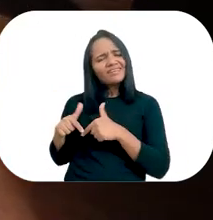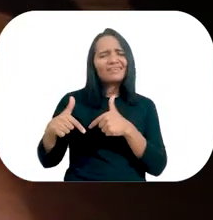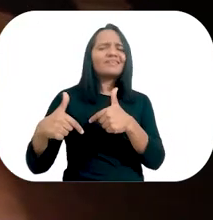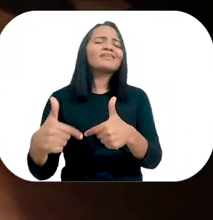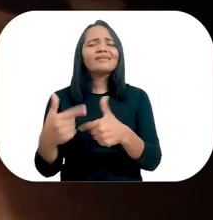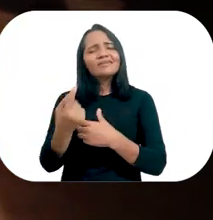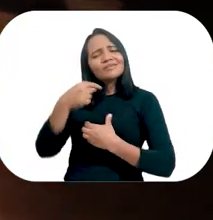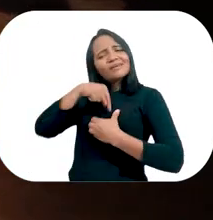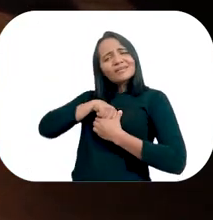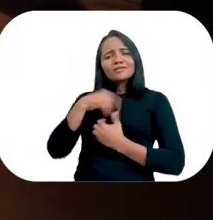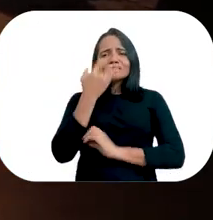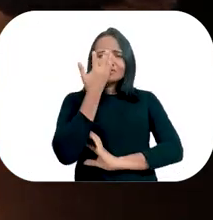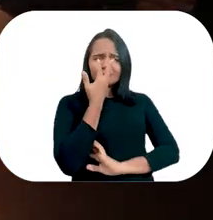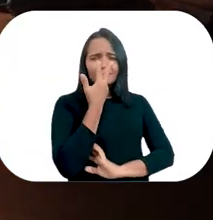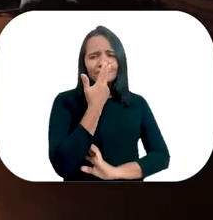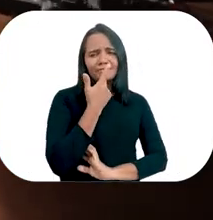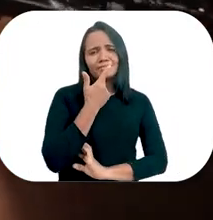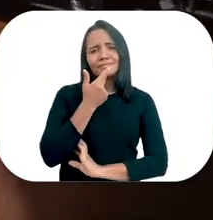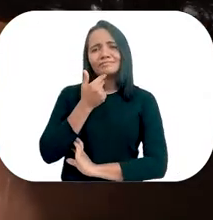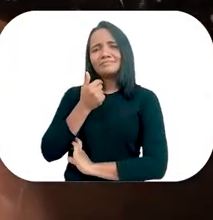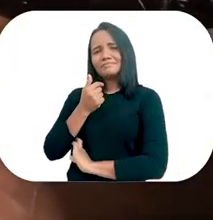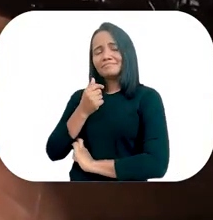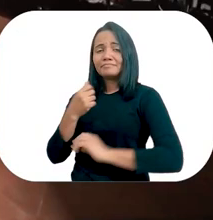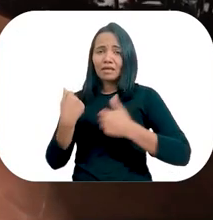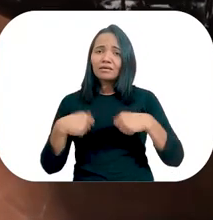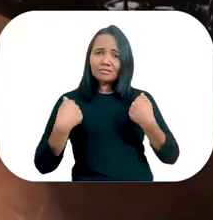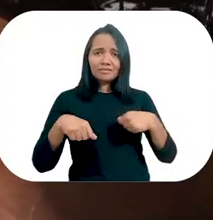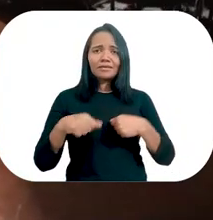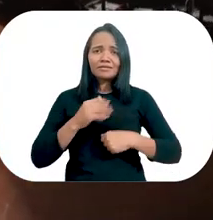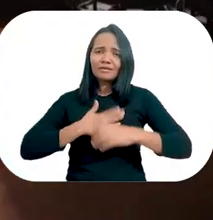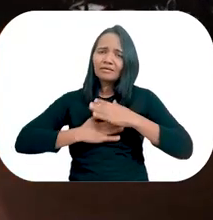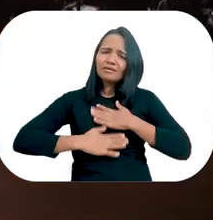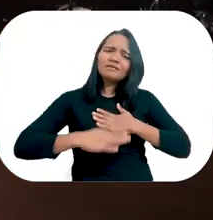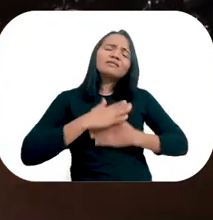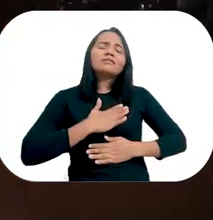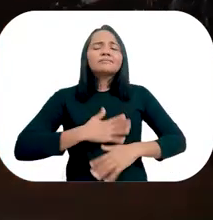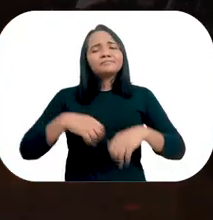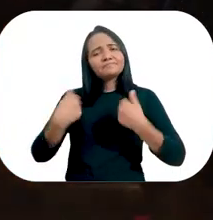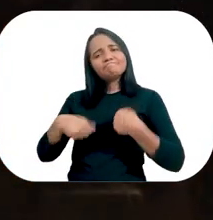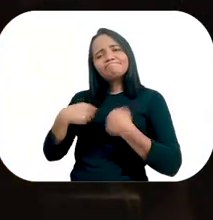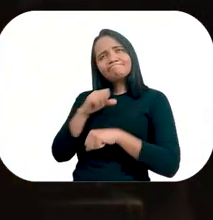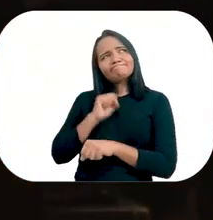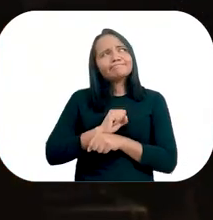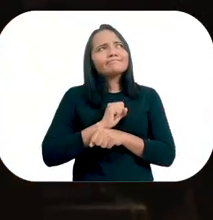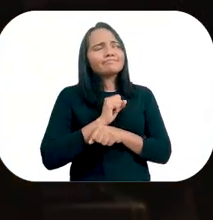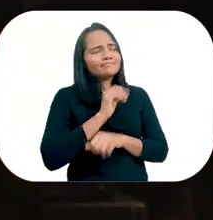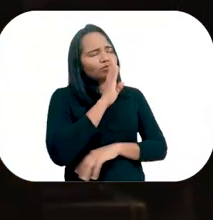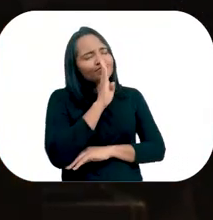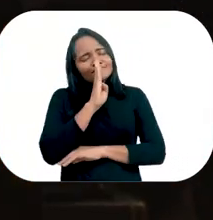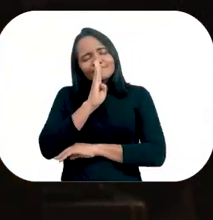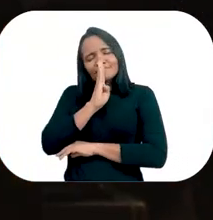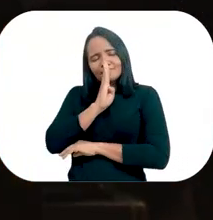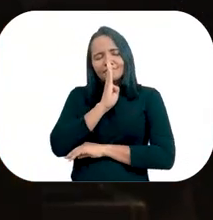no fundo do peito. Precisam de um descanso, precisam de um